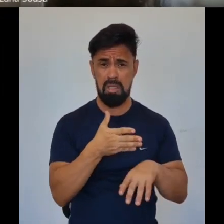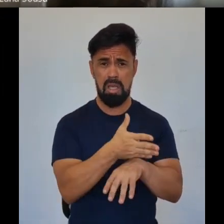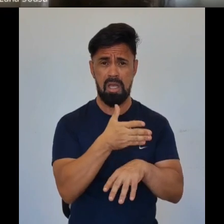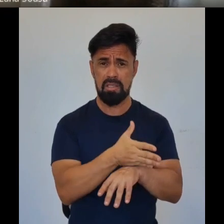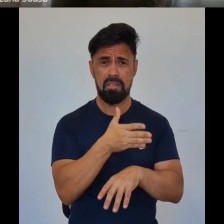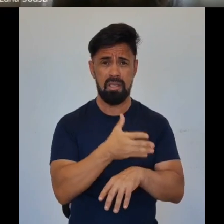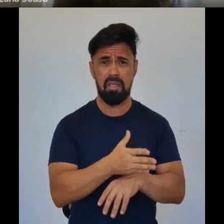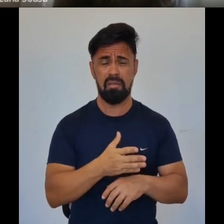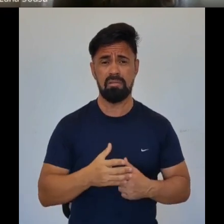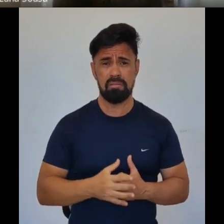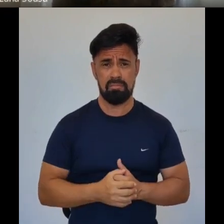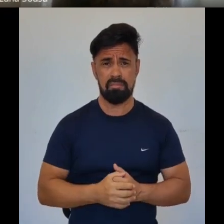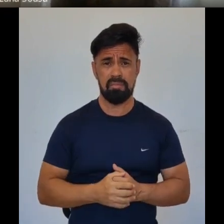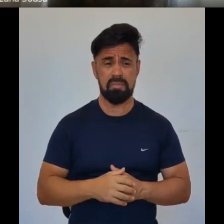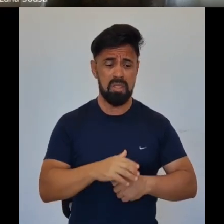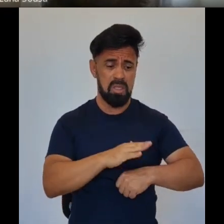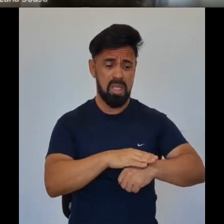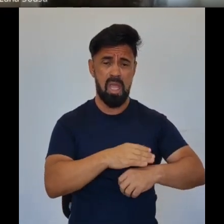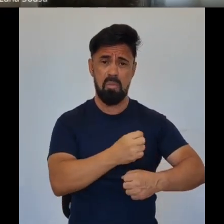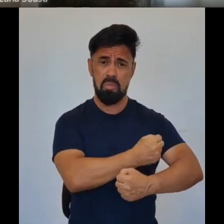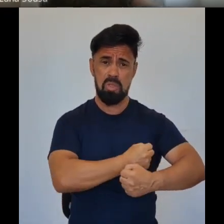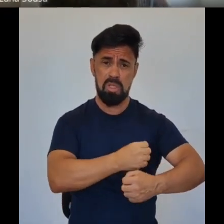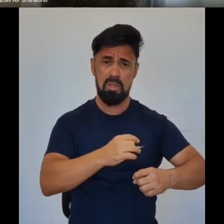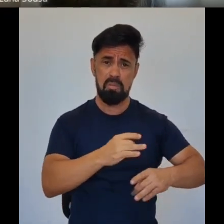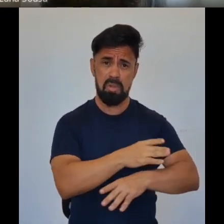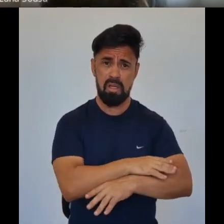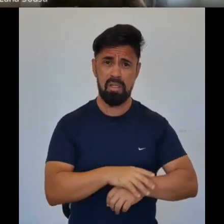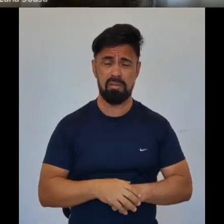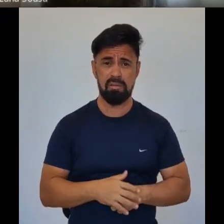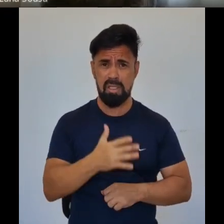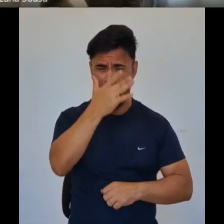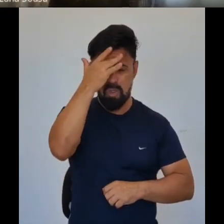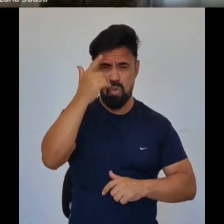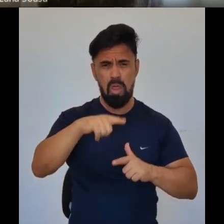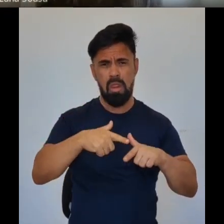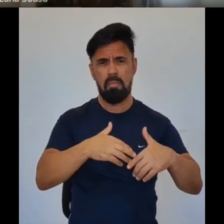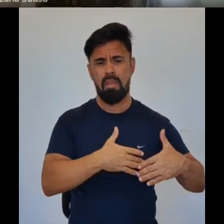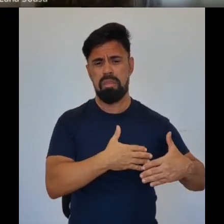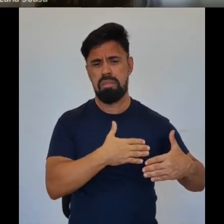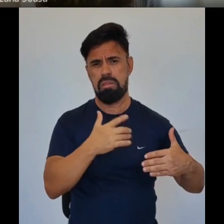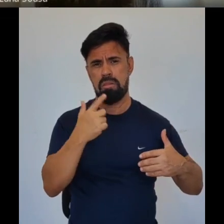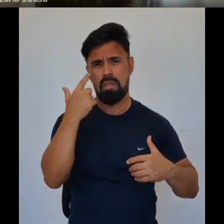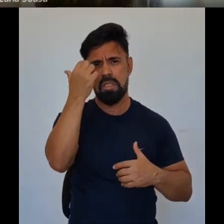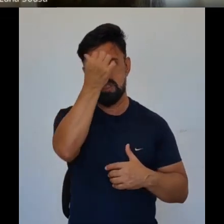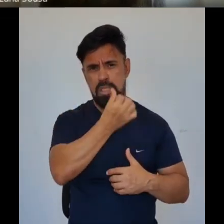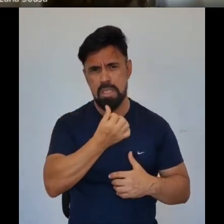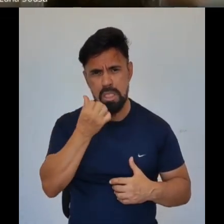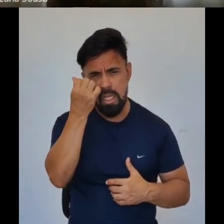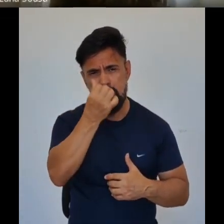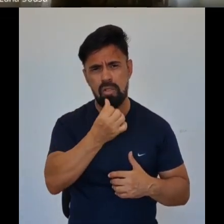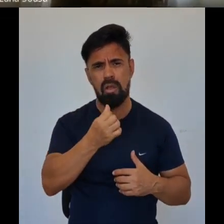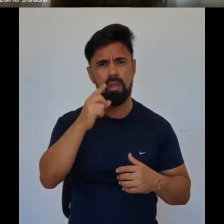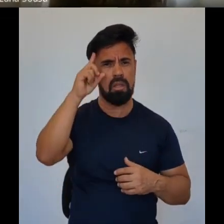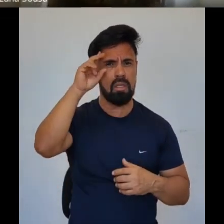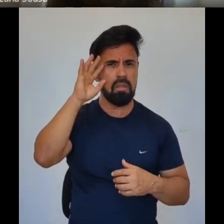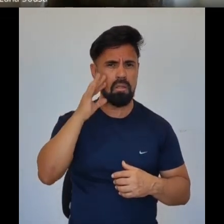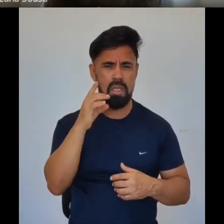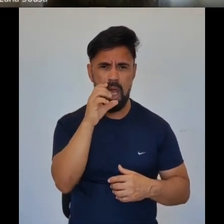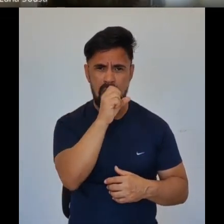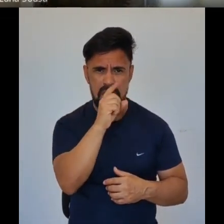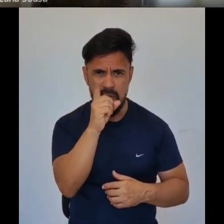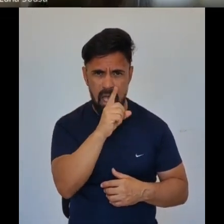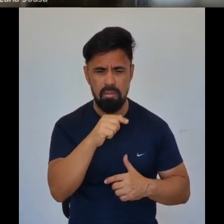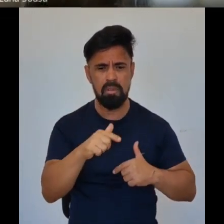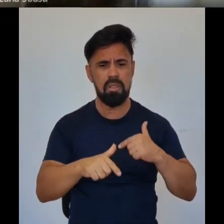gente promover alimentação saudável com pessoas que têm acesso tanto para a compra desses alimentos quanto para tempo de prepará-los.